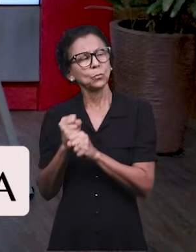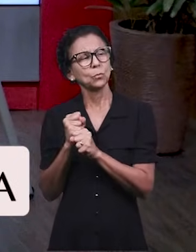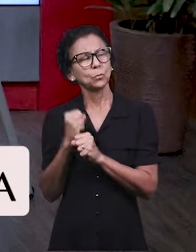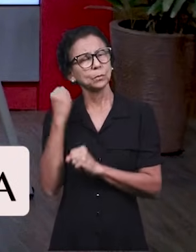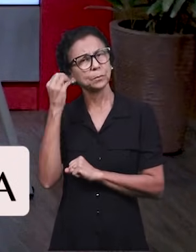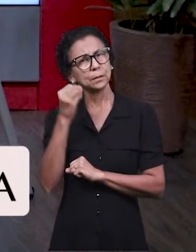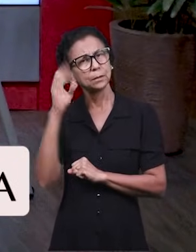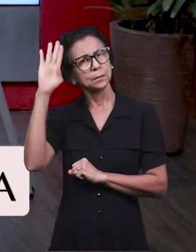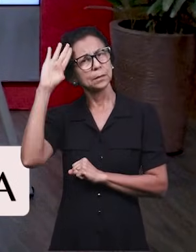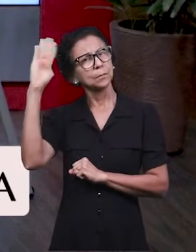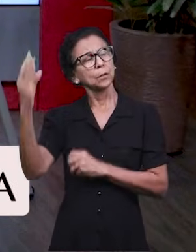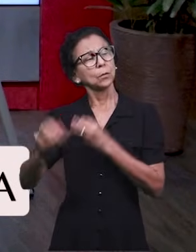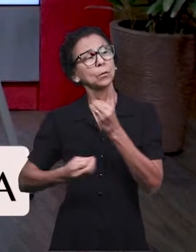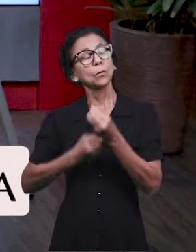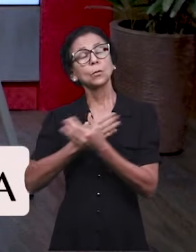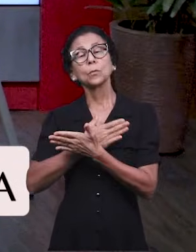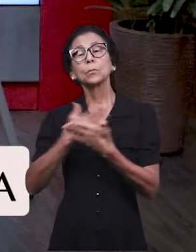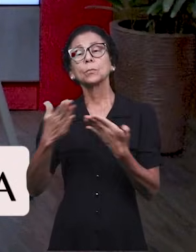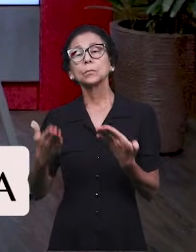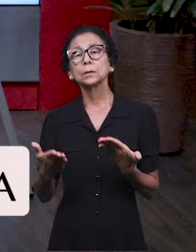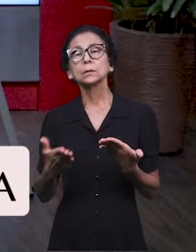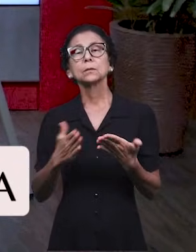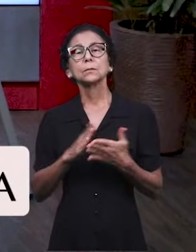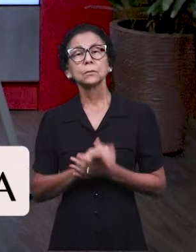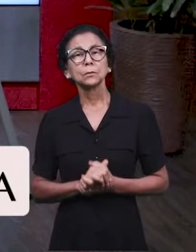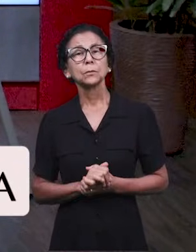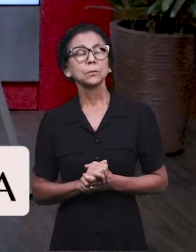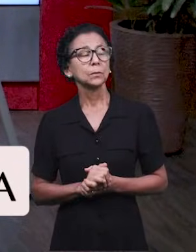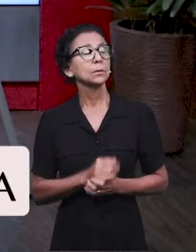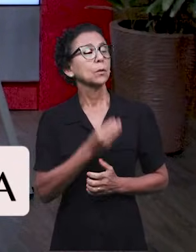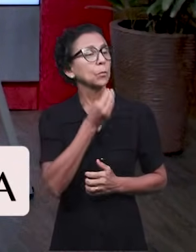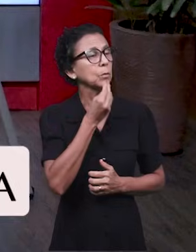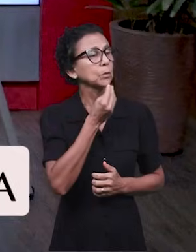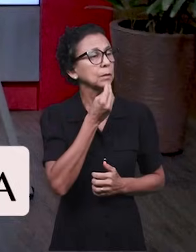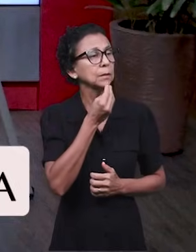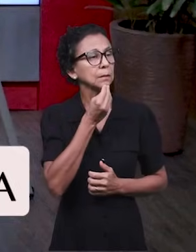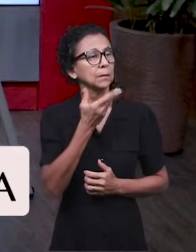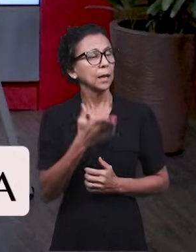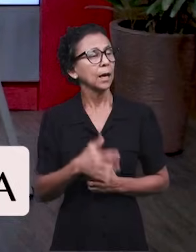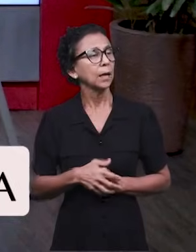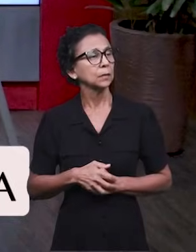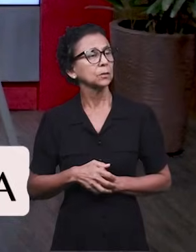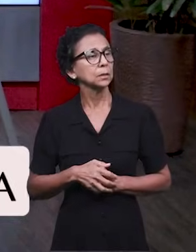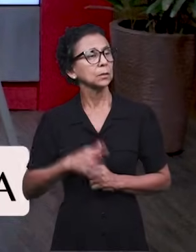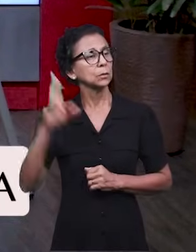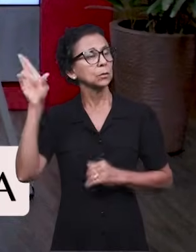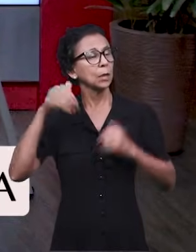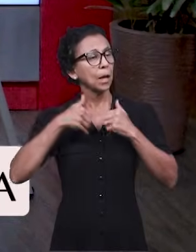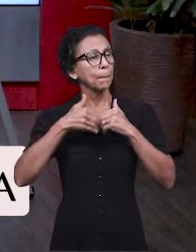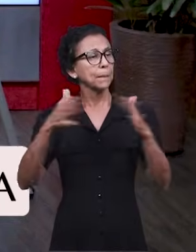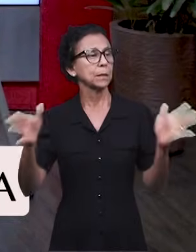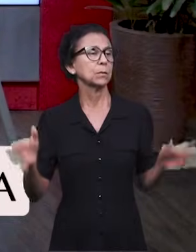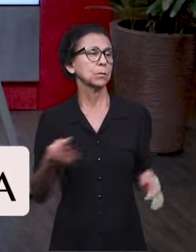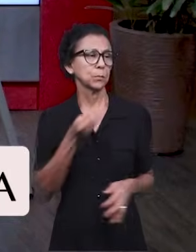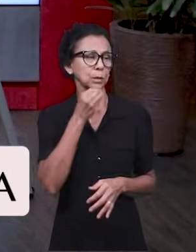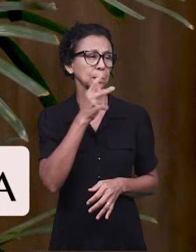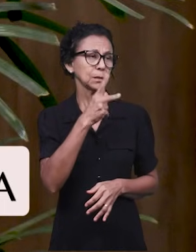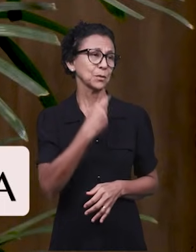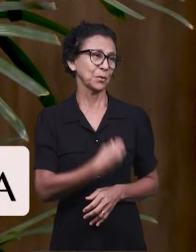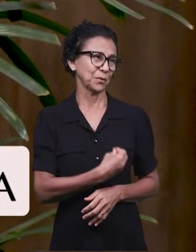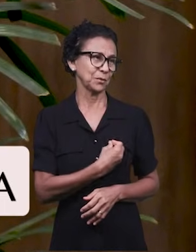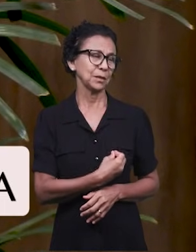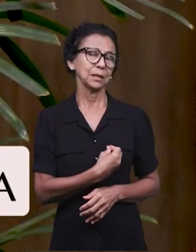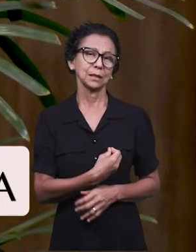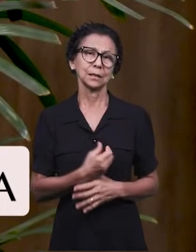como que tudo começou, né, nessa oportunidade que o senhor abriu, essa porta, né, maravilhosa que o senhor abriu na sua vida, o